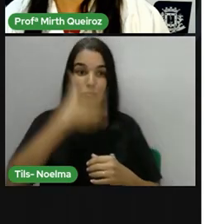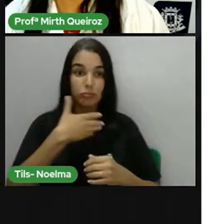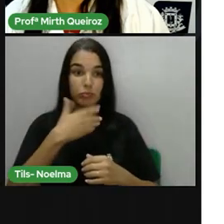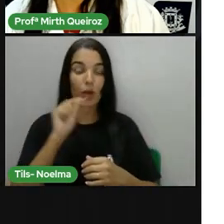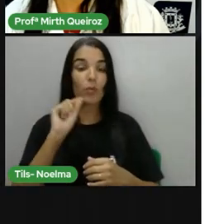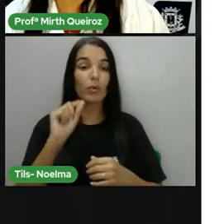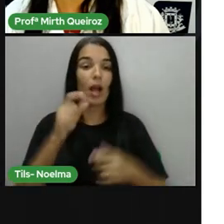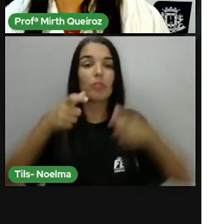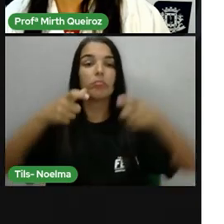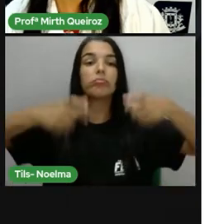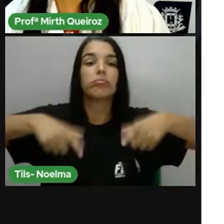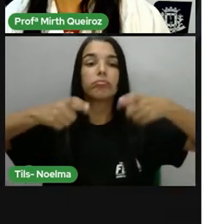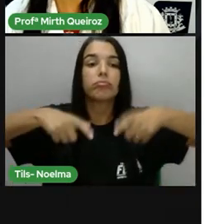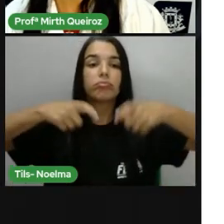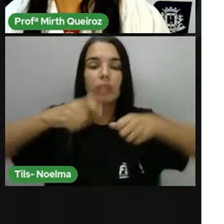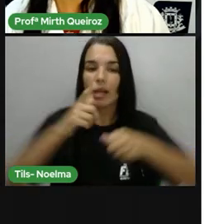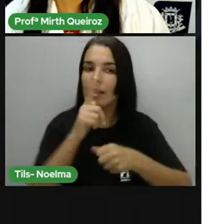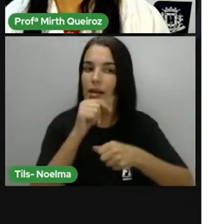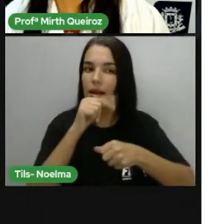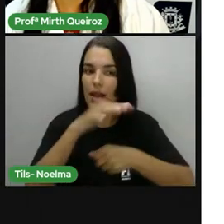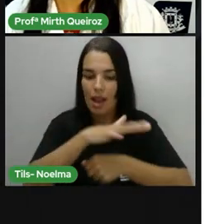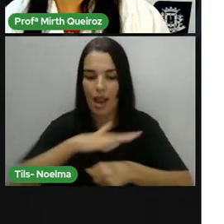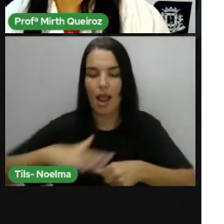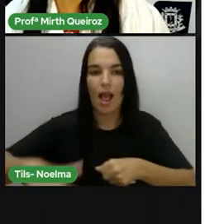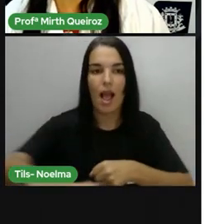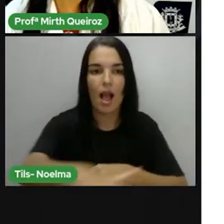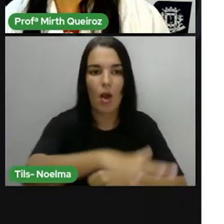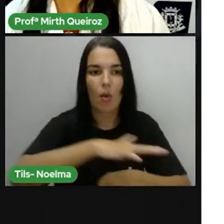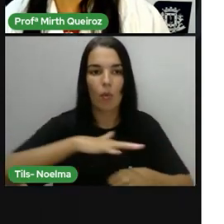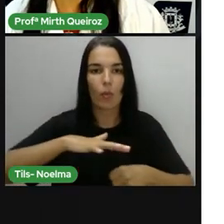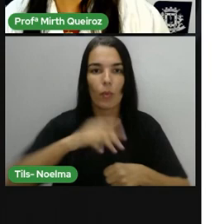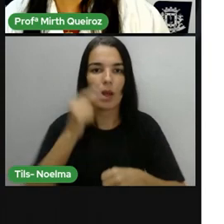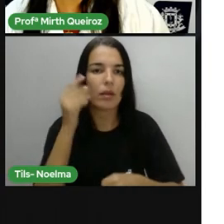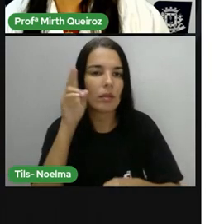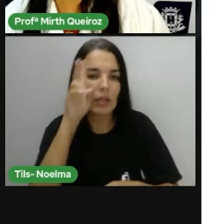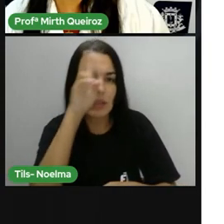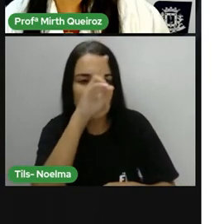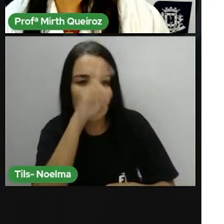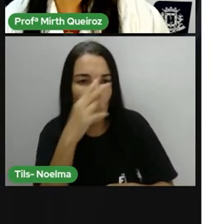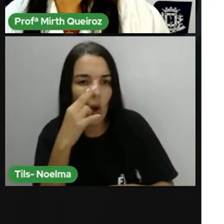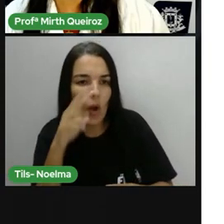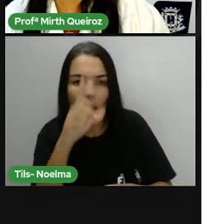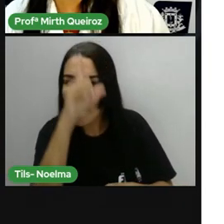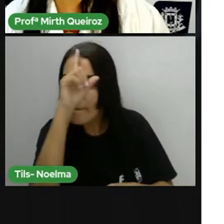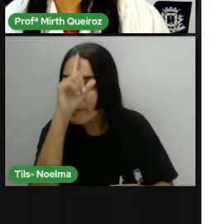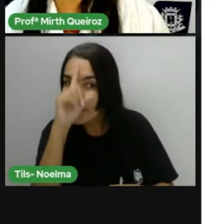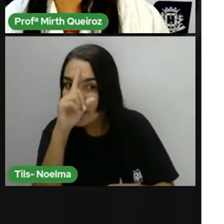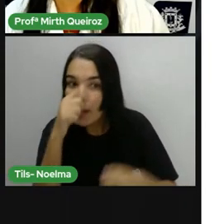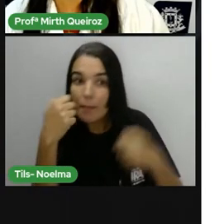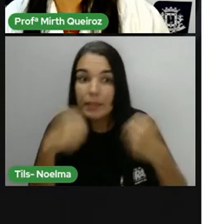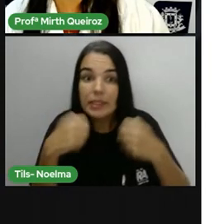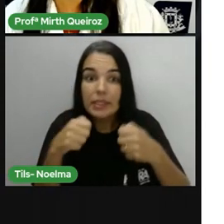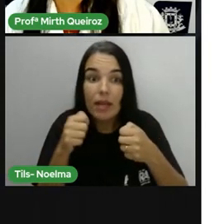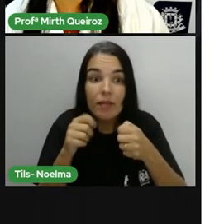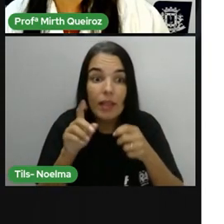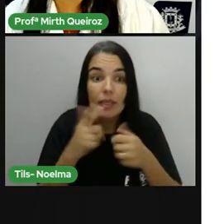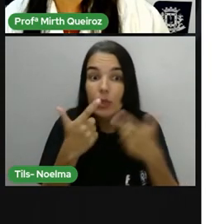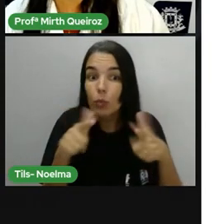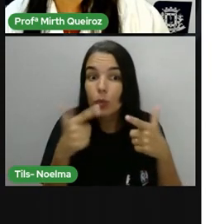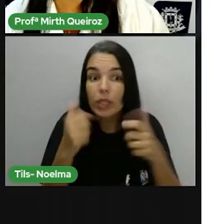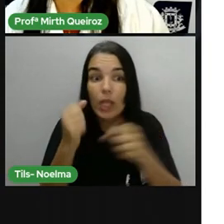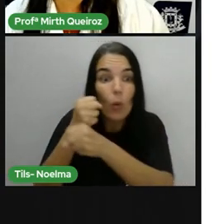estão as lagoas. Essa parte de amarelo aqui era o limite, era onde deveria ser preservado, não poderia